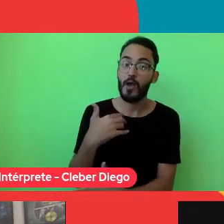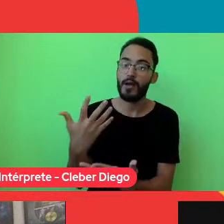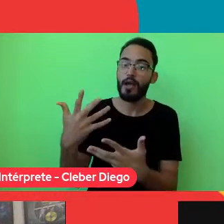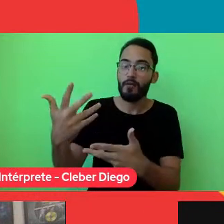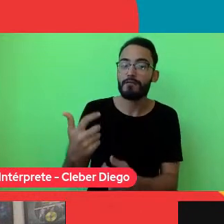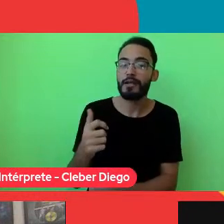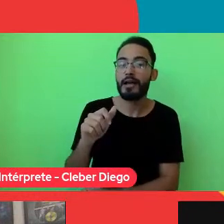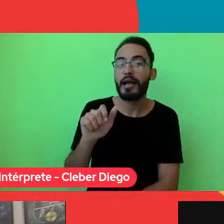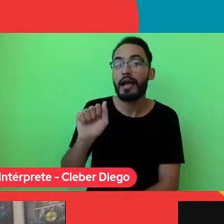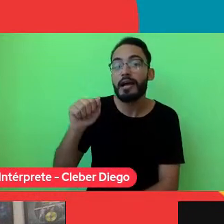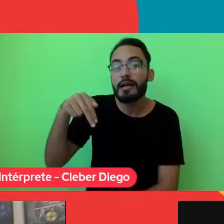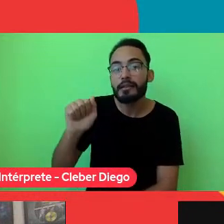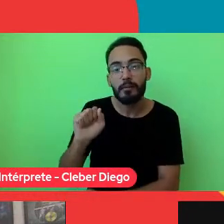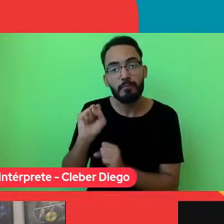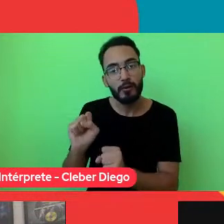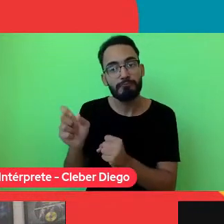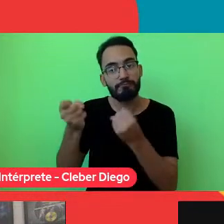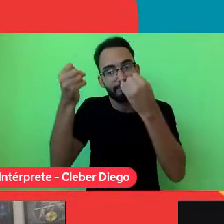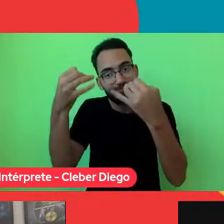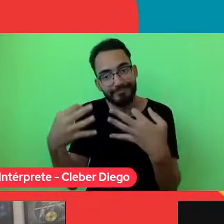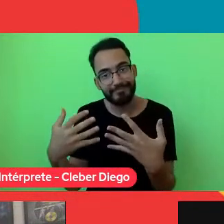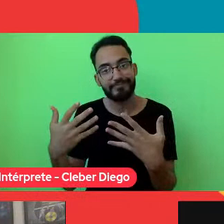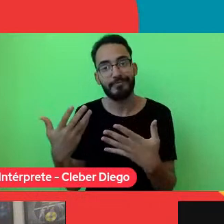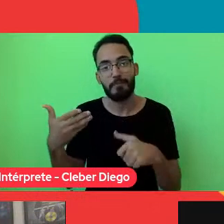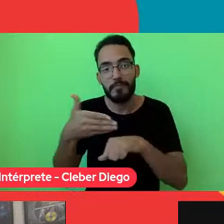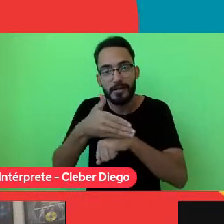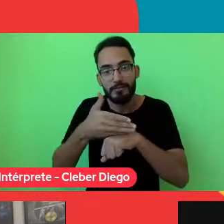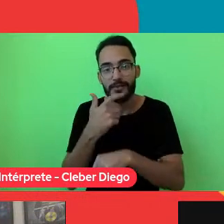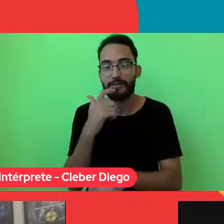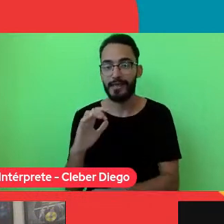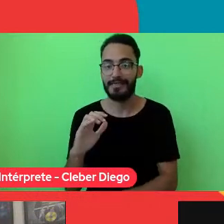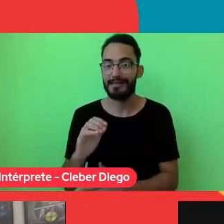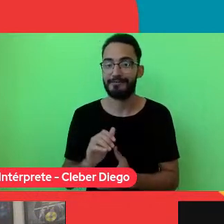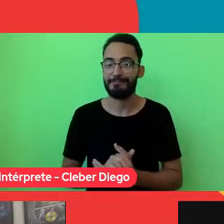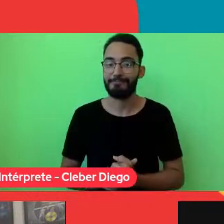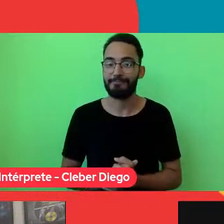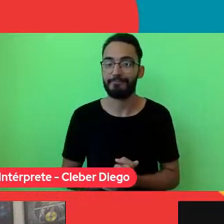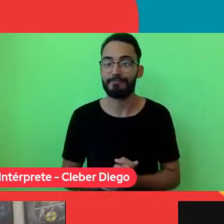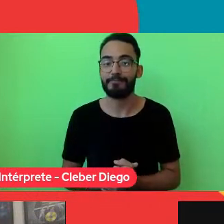também para falar um pouquinho do papel dela e da atuação dela aqui na CIT.